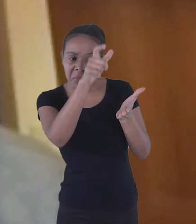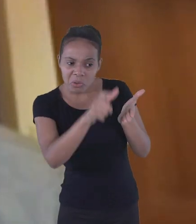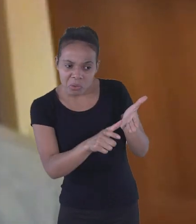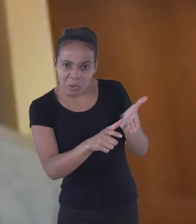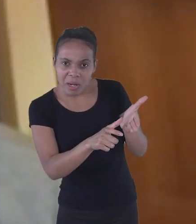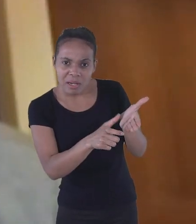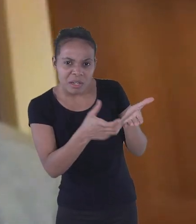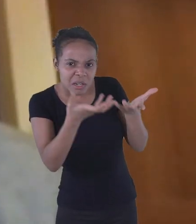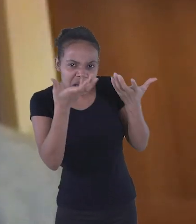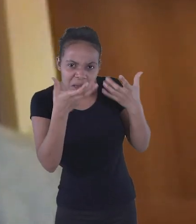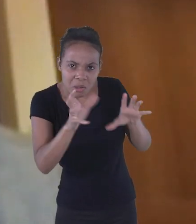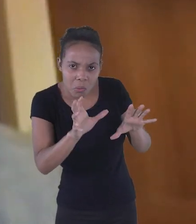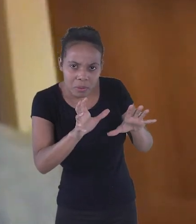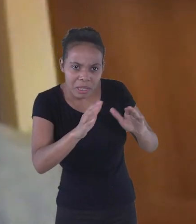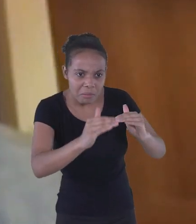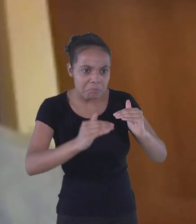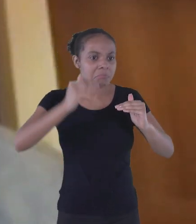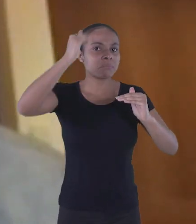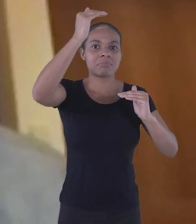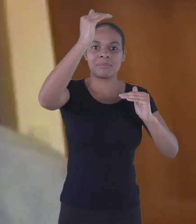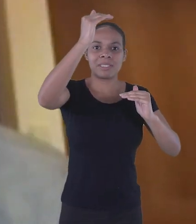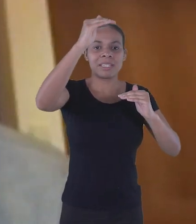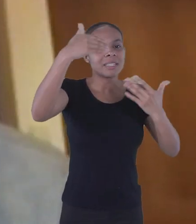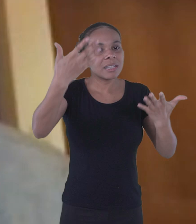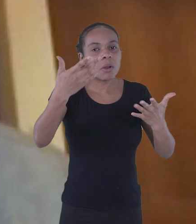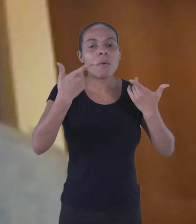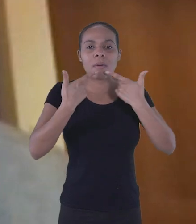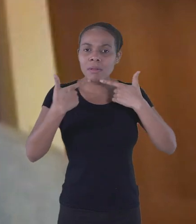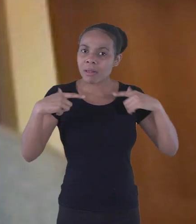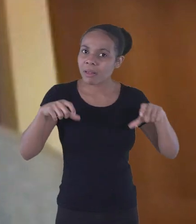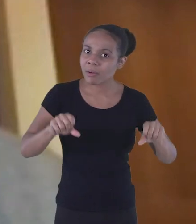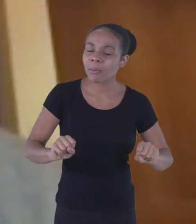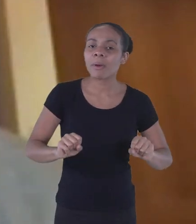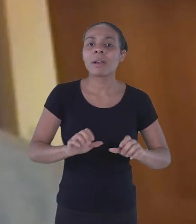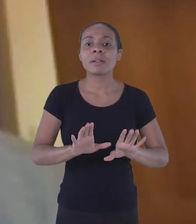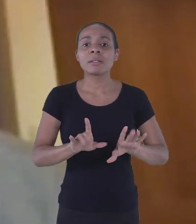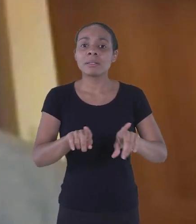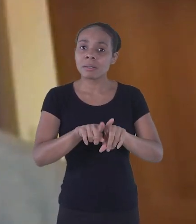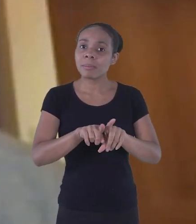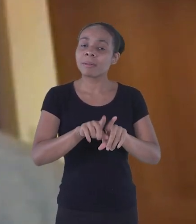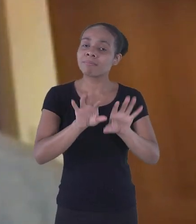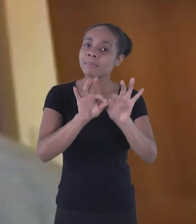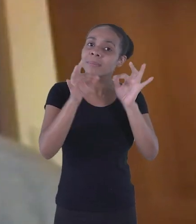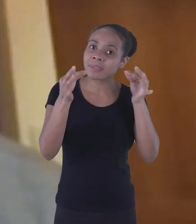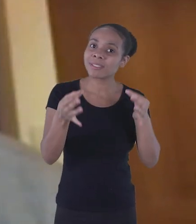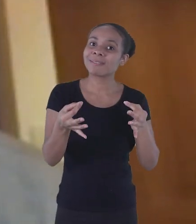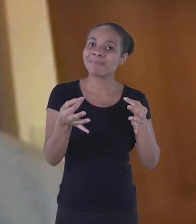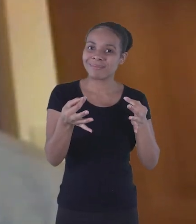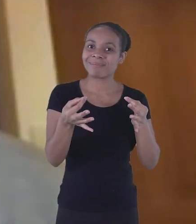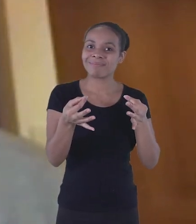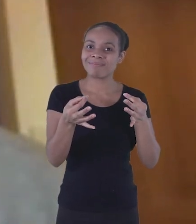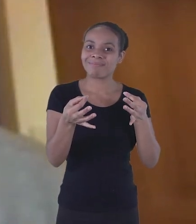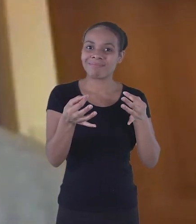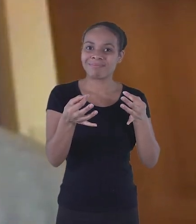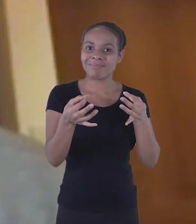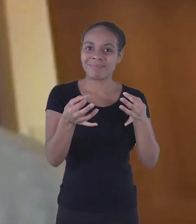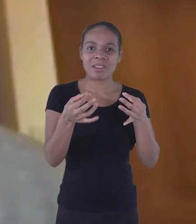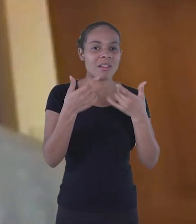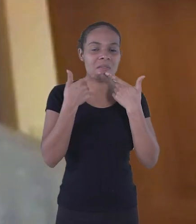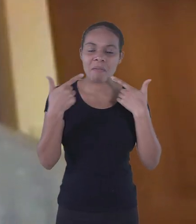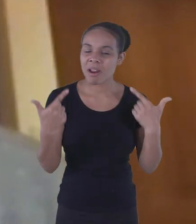engrandecer a linguagem. Então, no fundo, eu fico muito honrado com a comparação